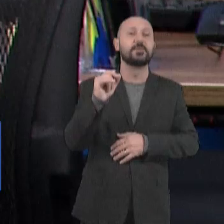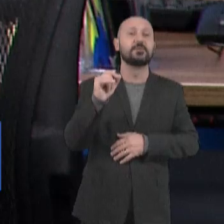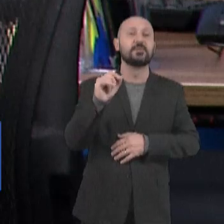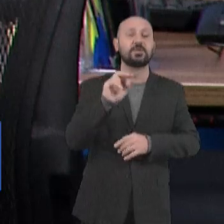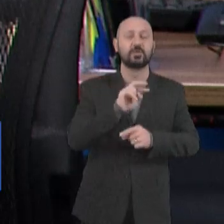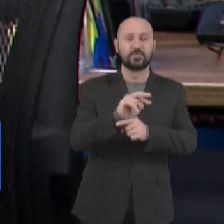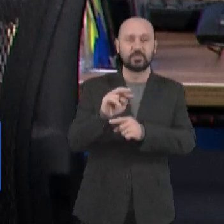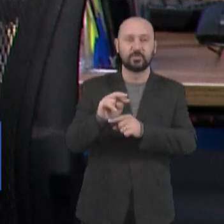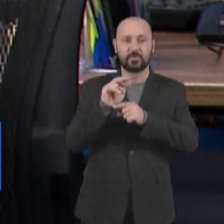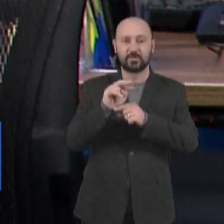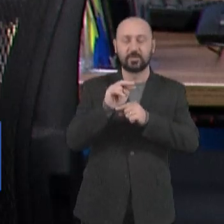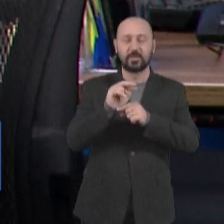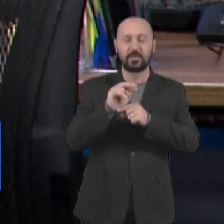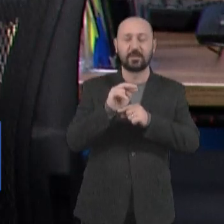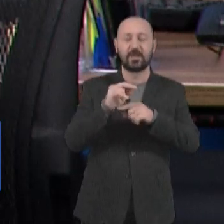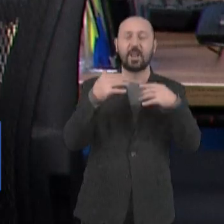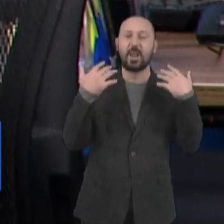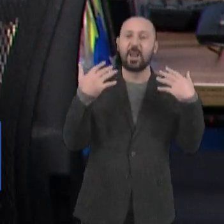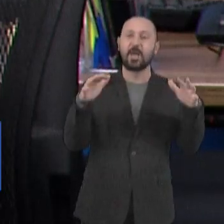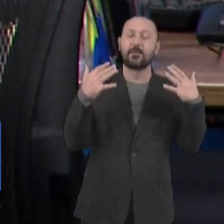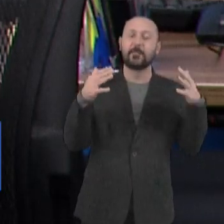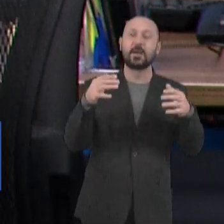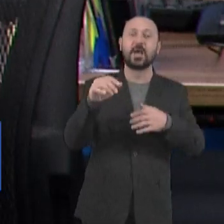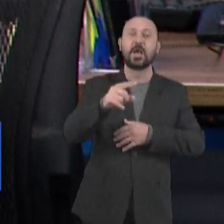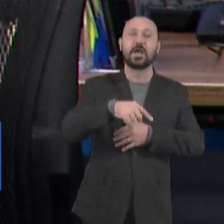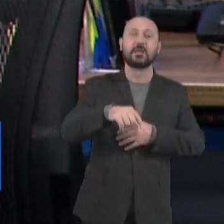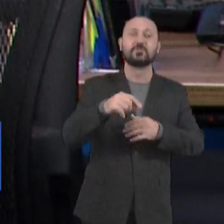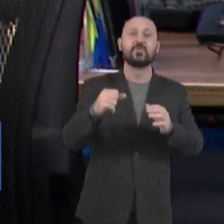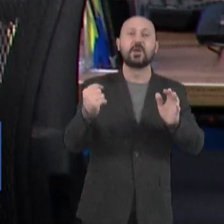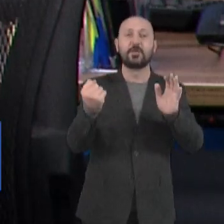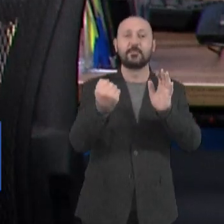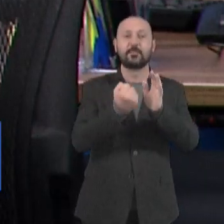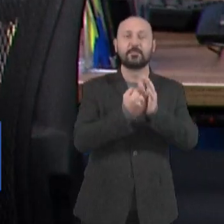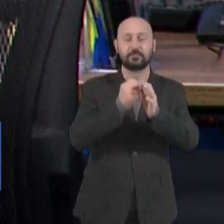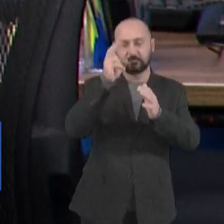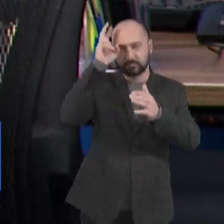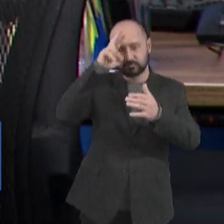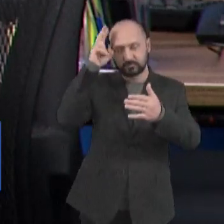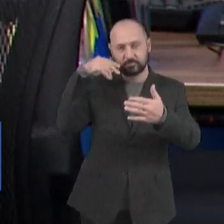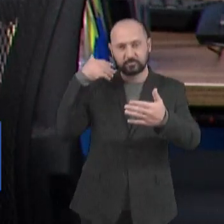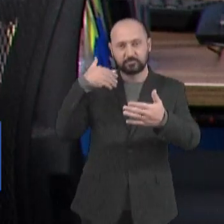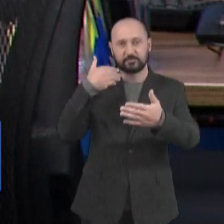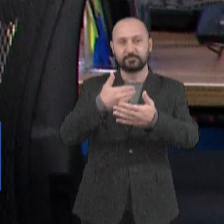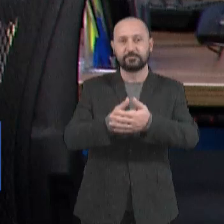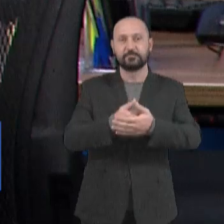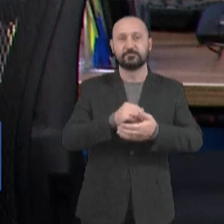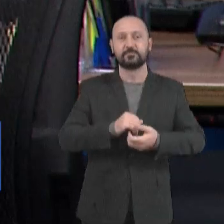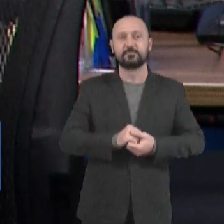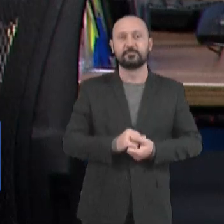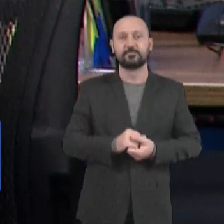de preservar e celebrar aqueles que marcaram a nossa trajetória.